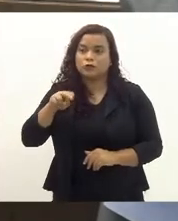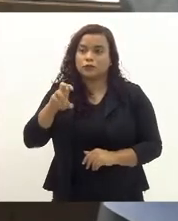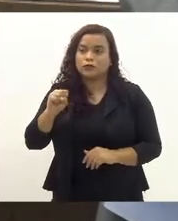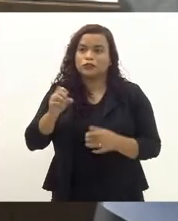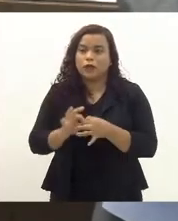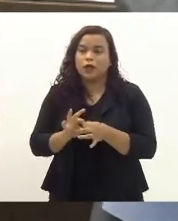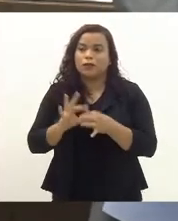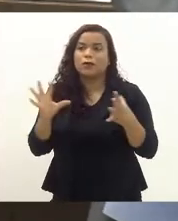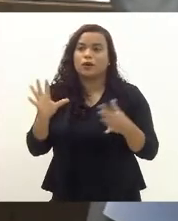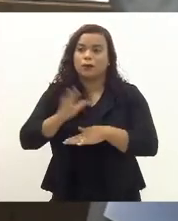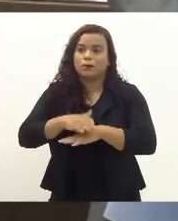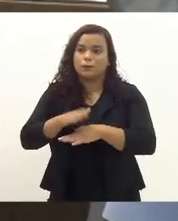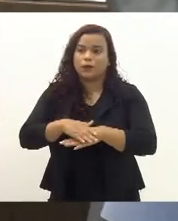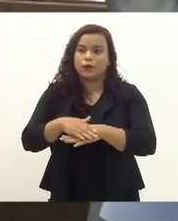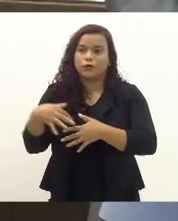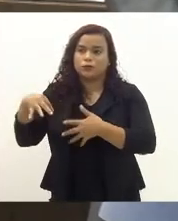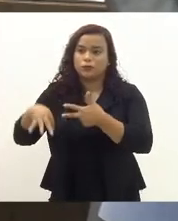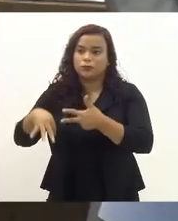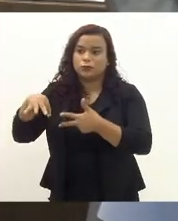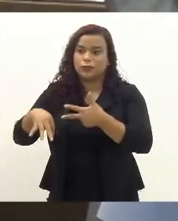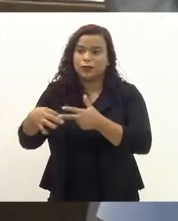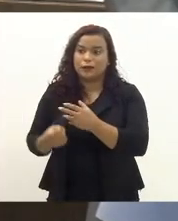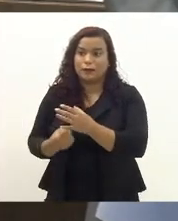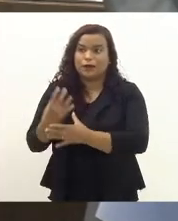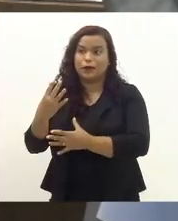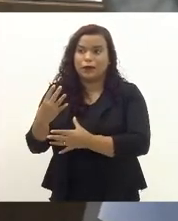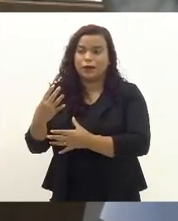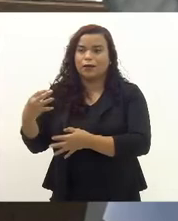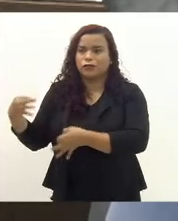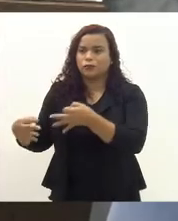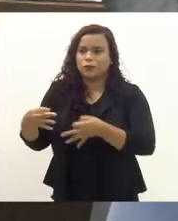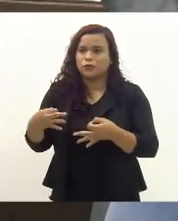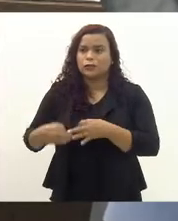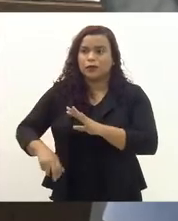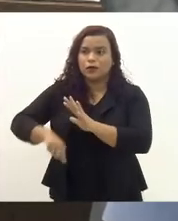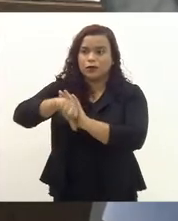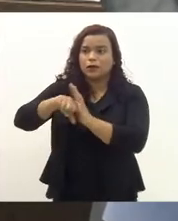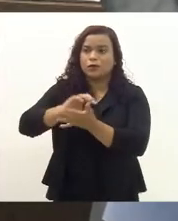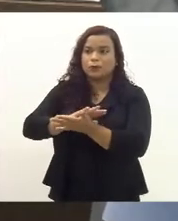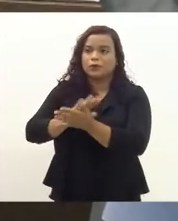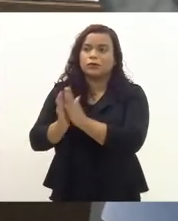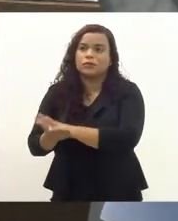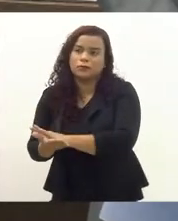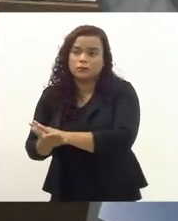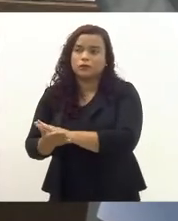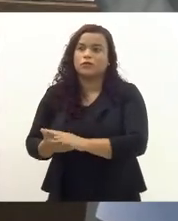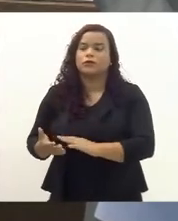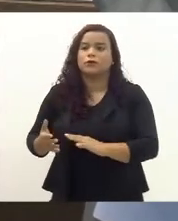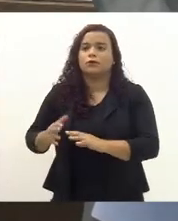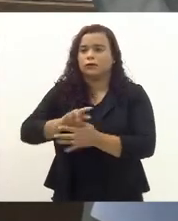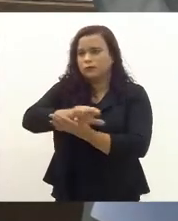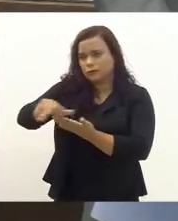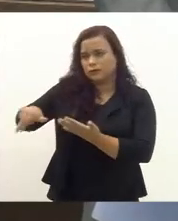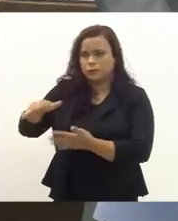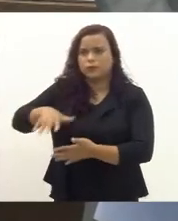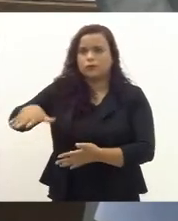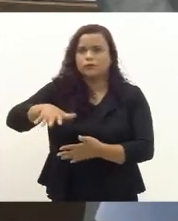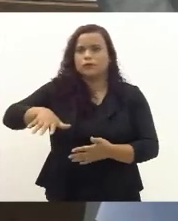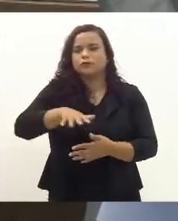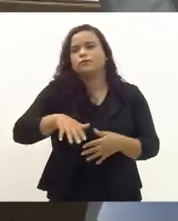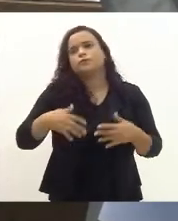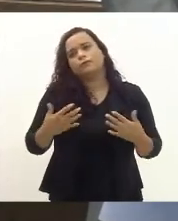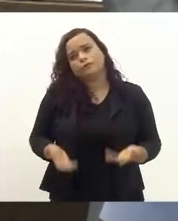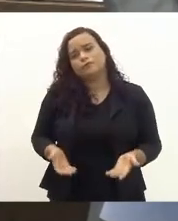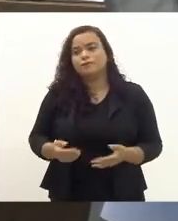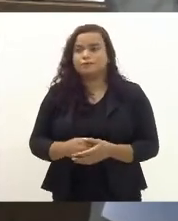judiciário a criar um juizado de crimes de intolerância e dá outras providências então